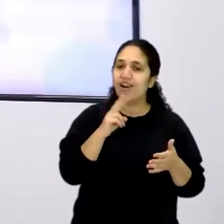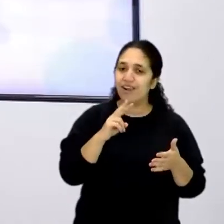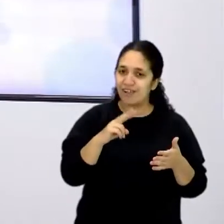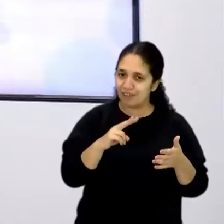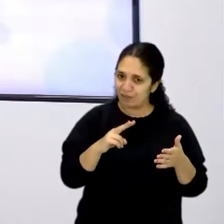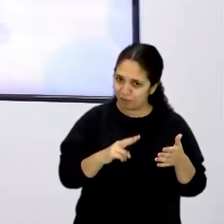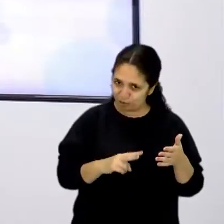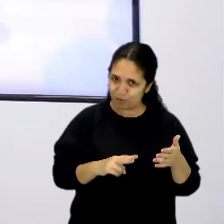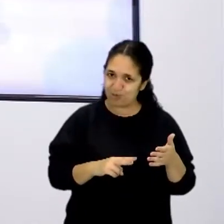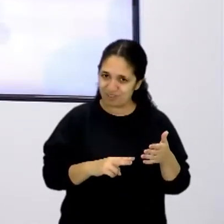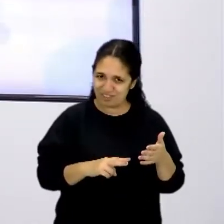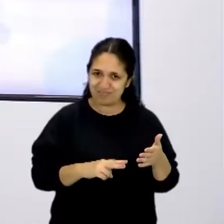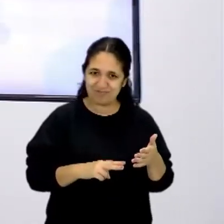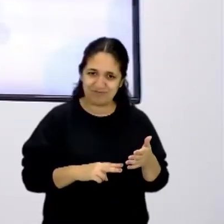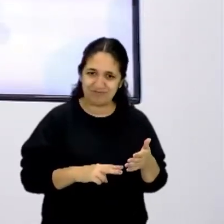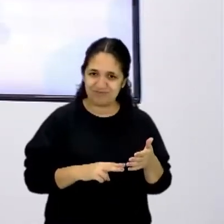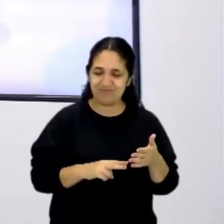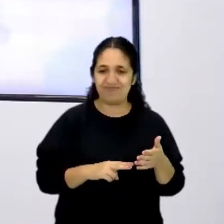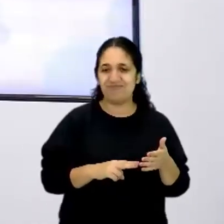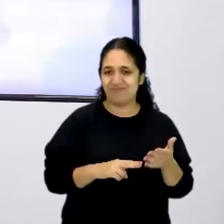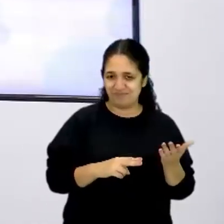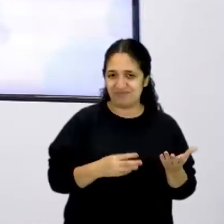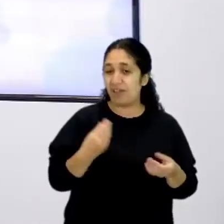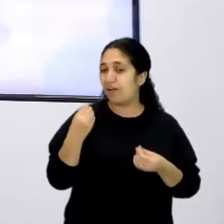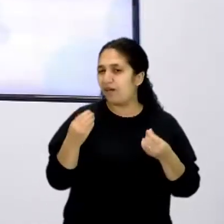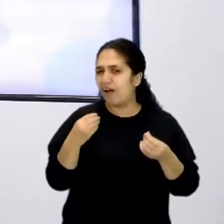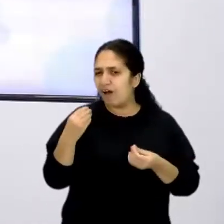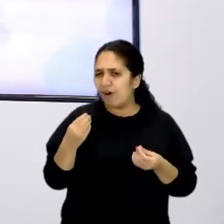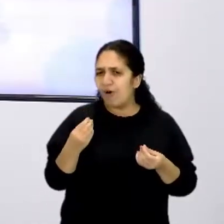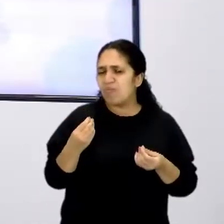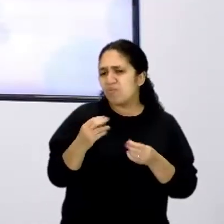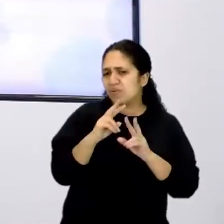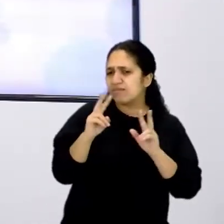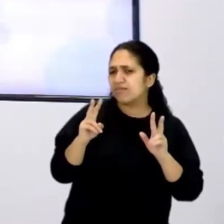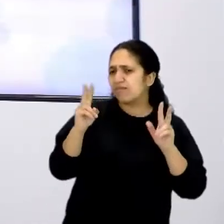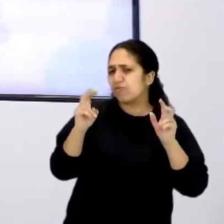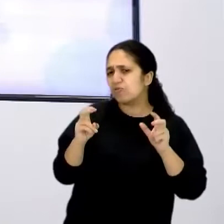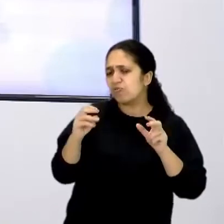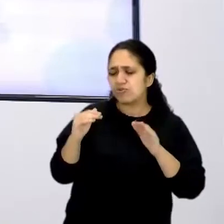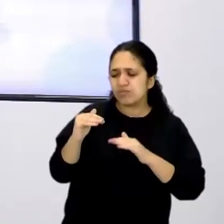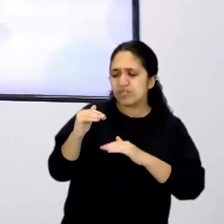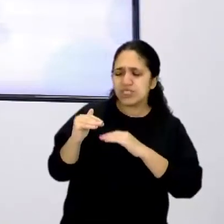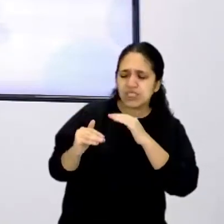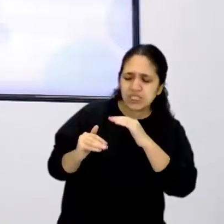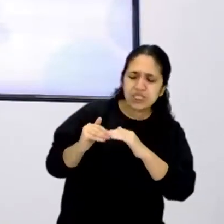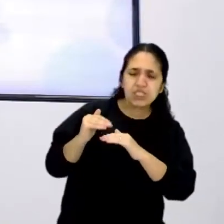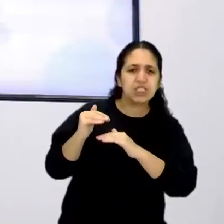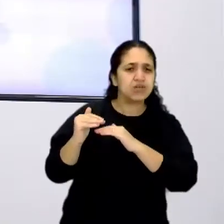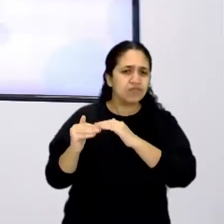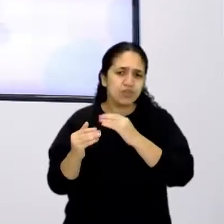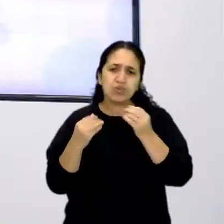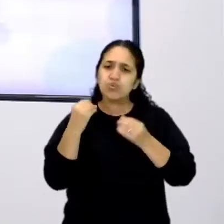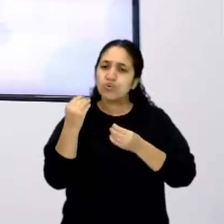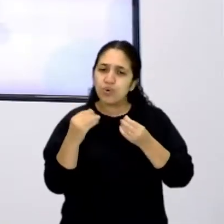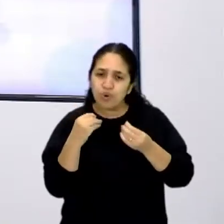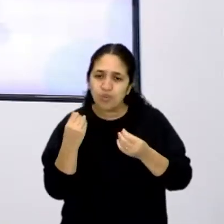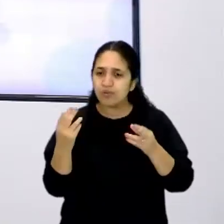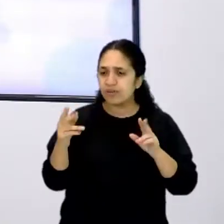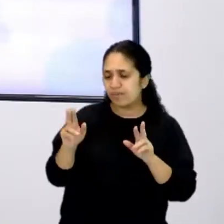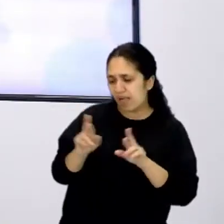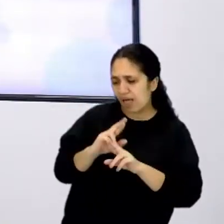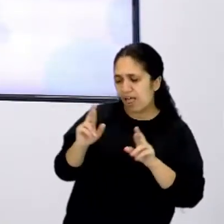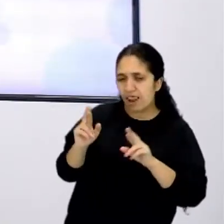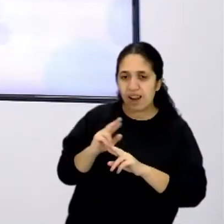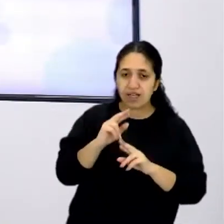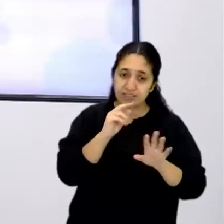da reportagem e comentar sobre como esse assunto é desenvolvido na reportagem, a gente pode relacionar com a capa que